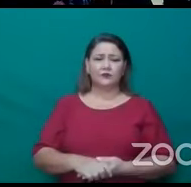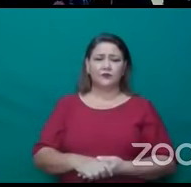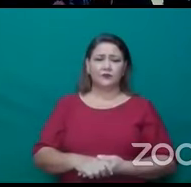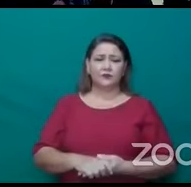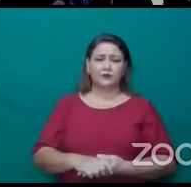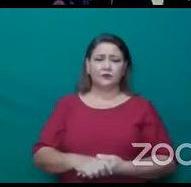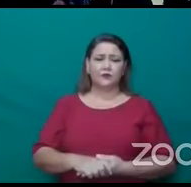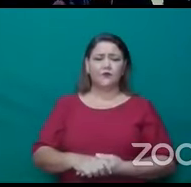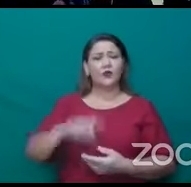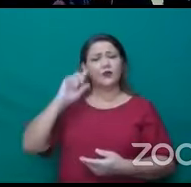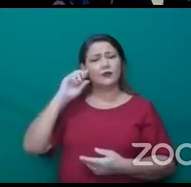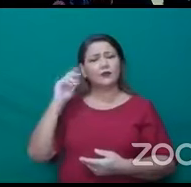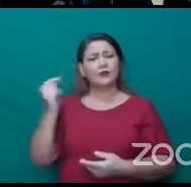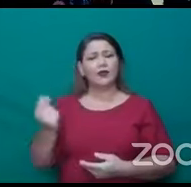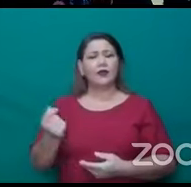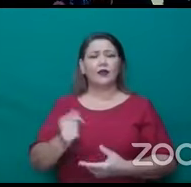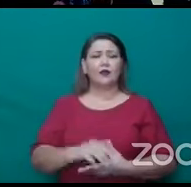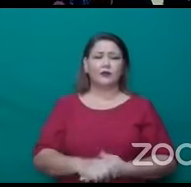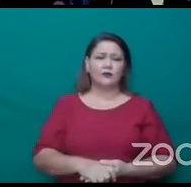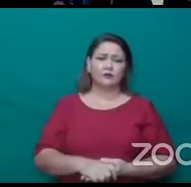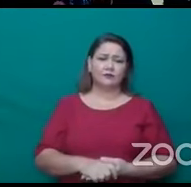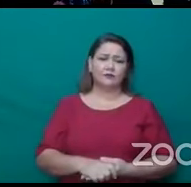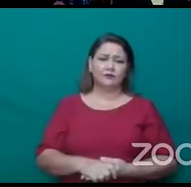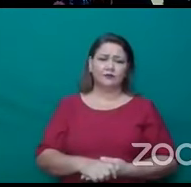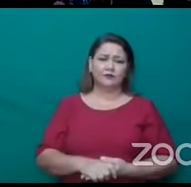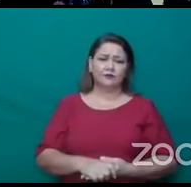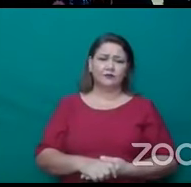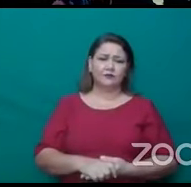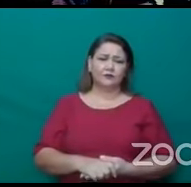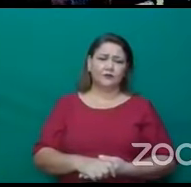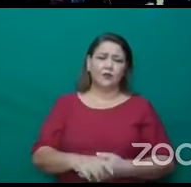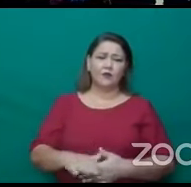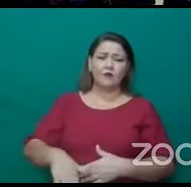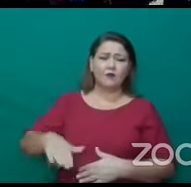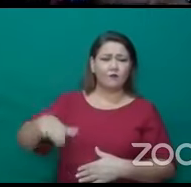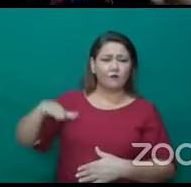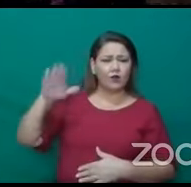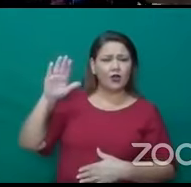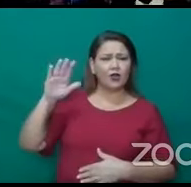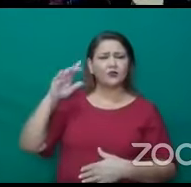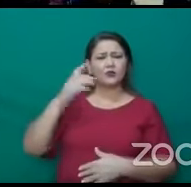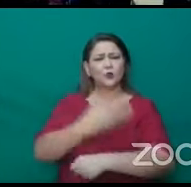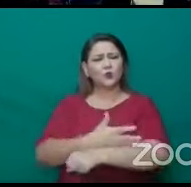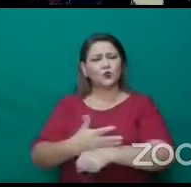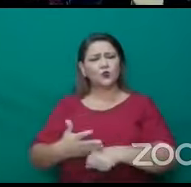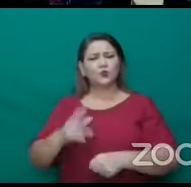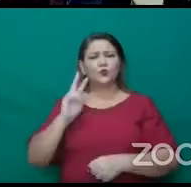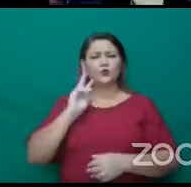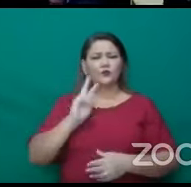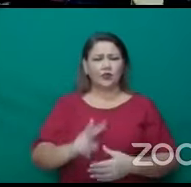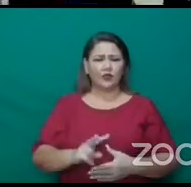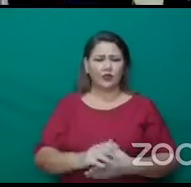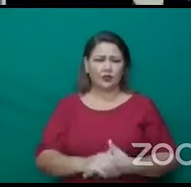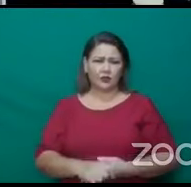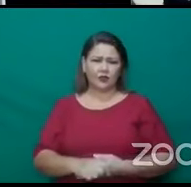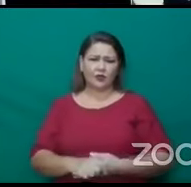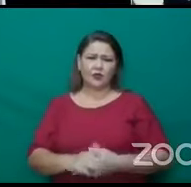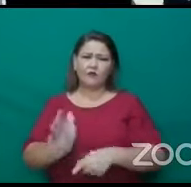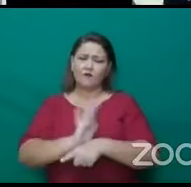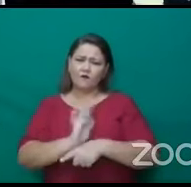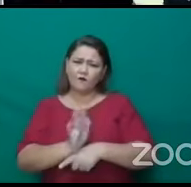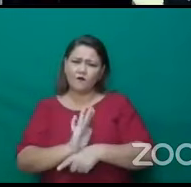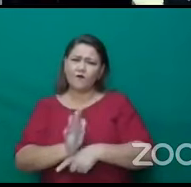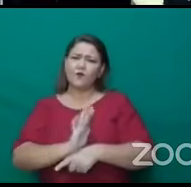tive essa ideia e voltei muito na minha infância, o que eu costumava ver, comecei a rever muitos filmes que eu